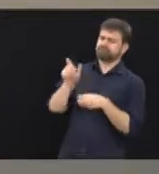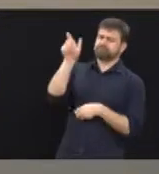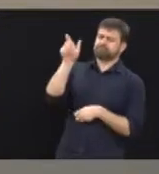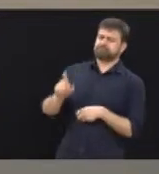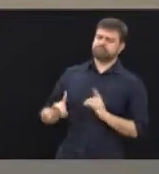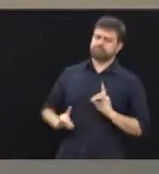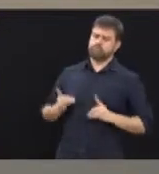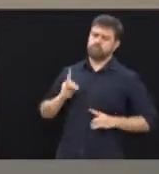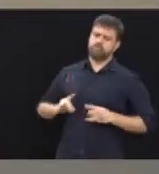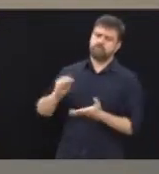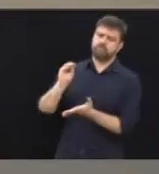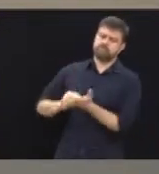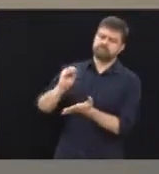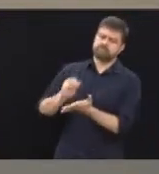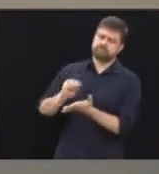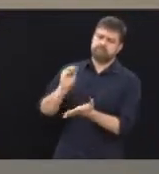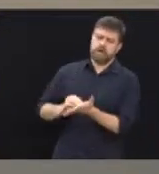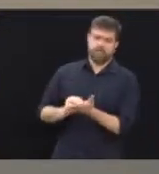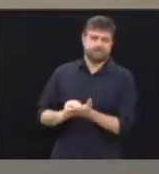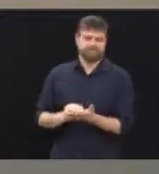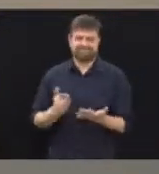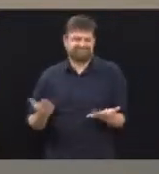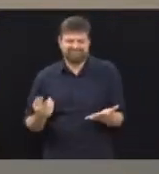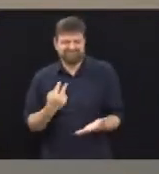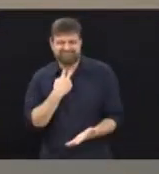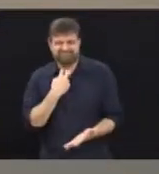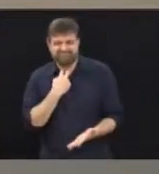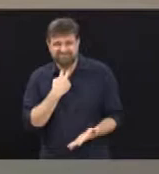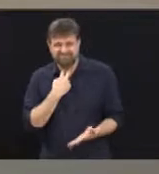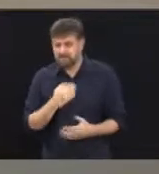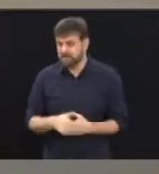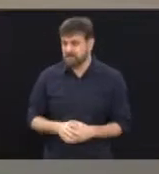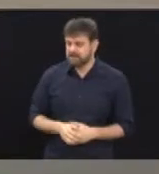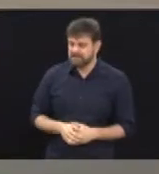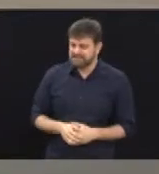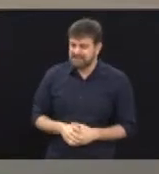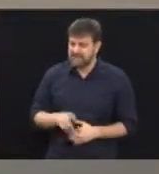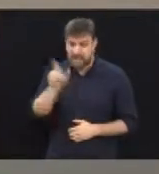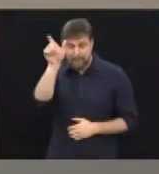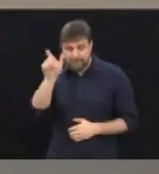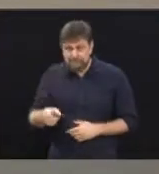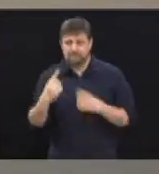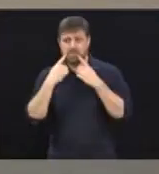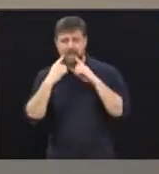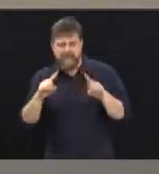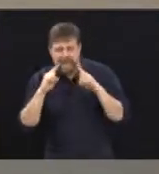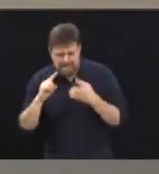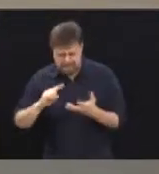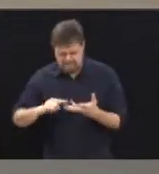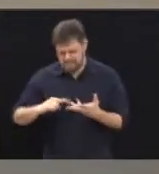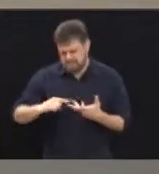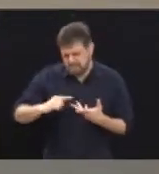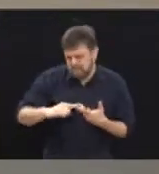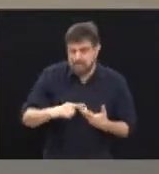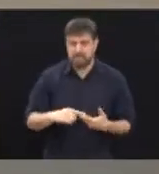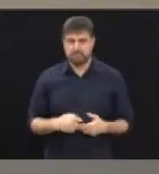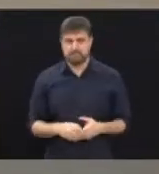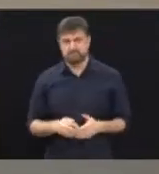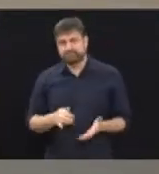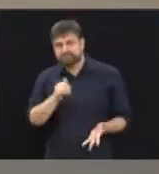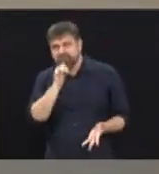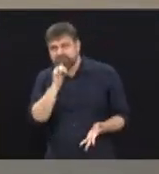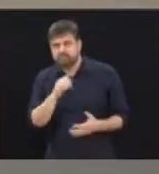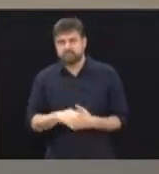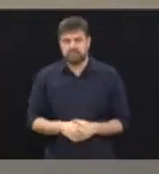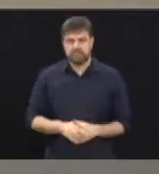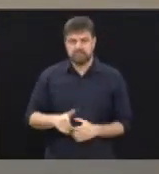está com falta de hormônios, né? Isso são sintomas, a pessoa vai se queixar de várias coisas. Então, vamos lá, a gente